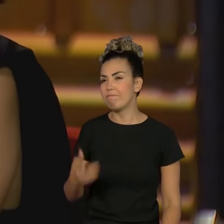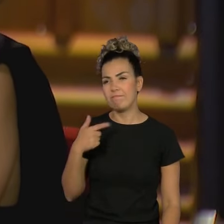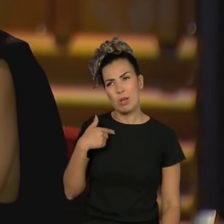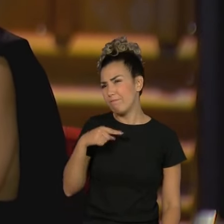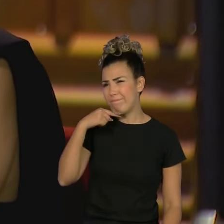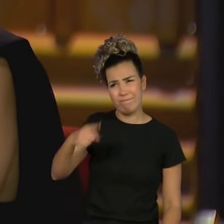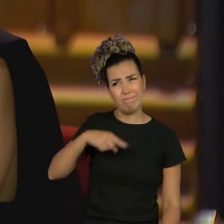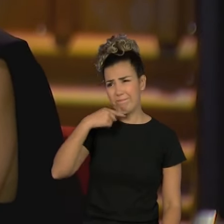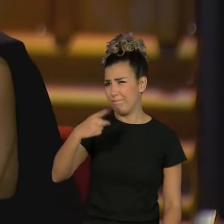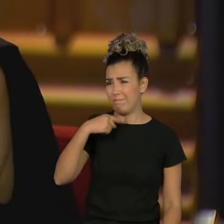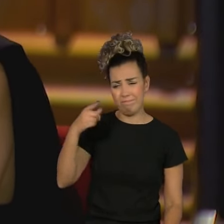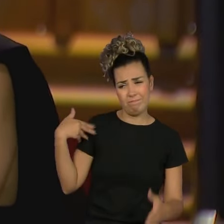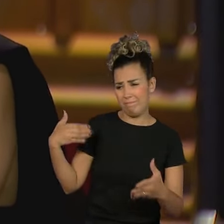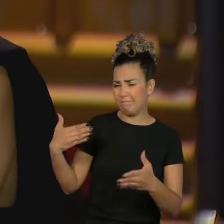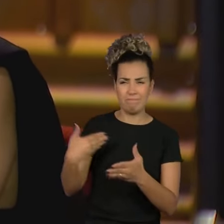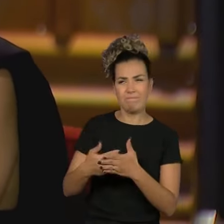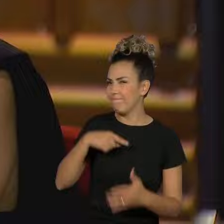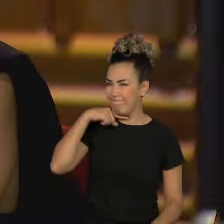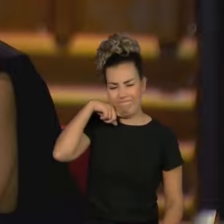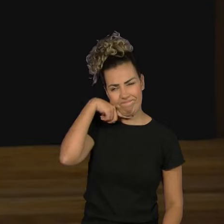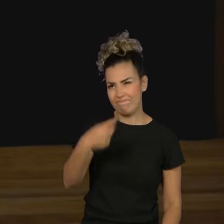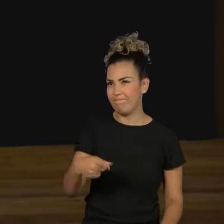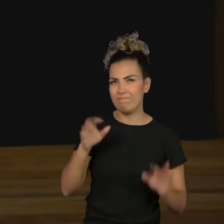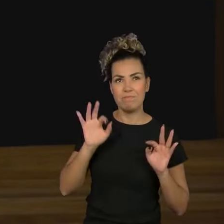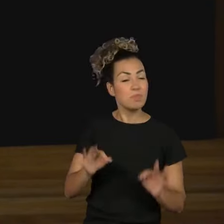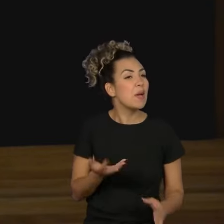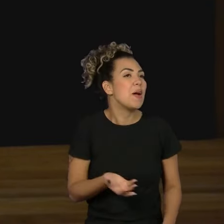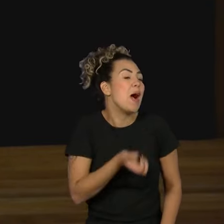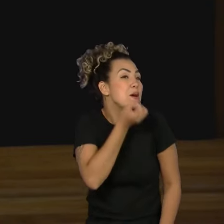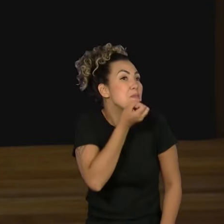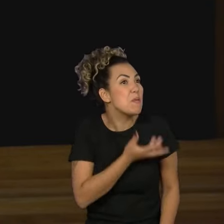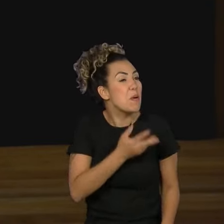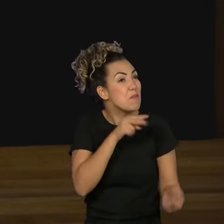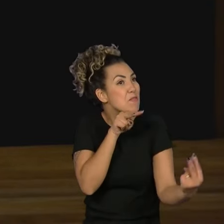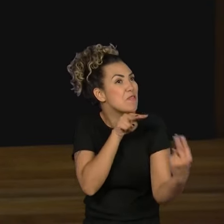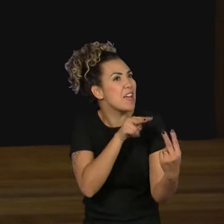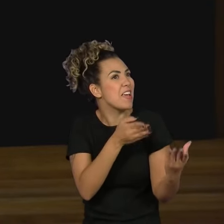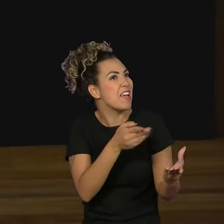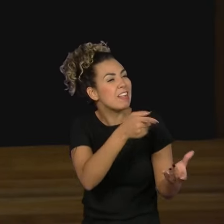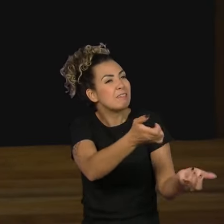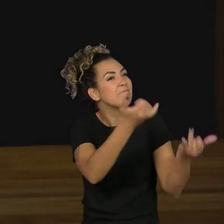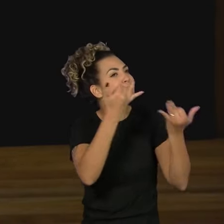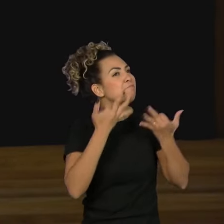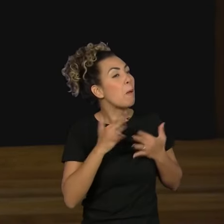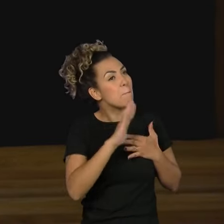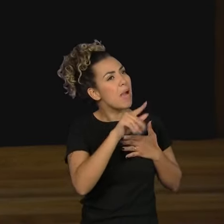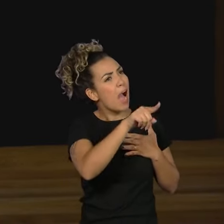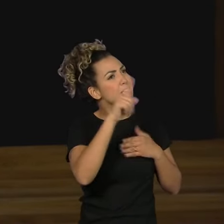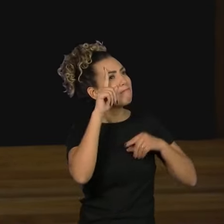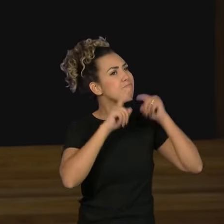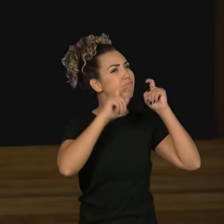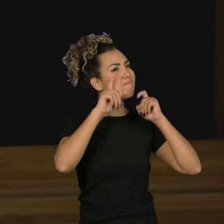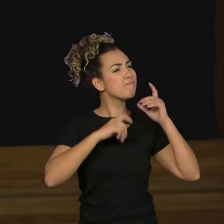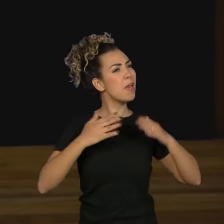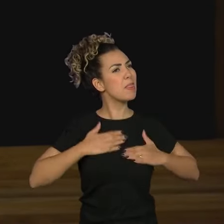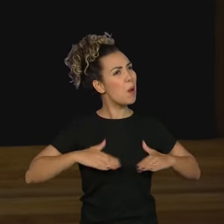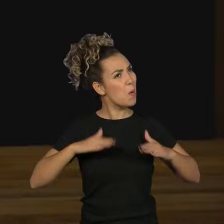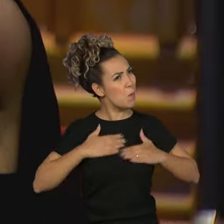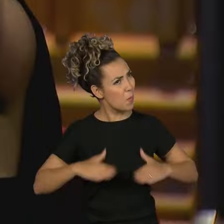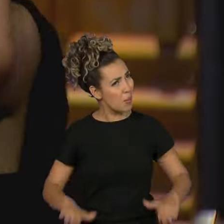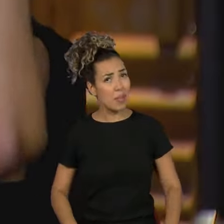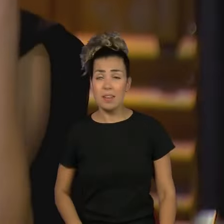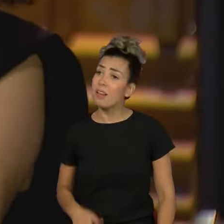consegui mas não consigo que bom te ver assim falando isso com essa tranquilidade aparente parece